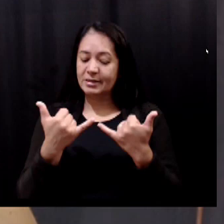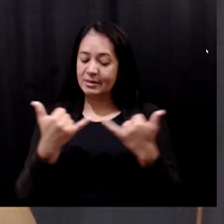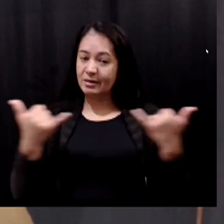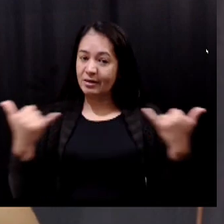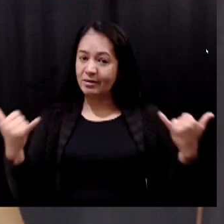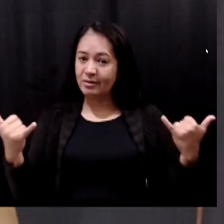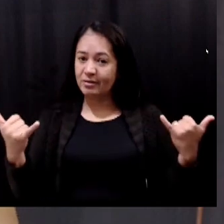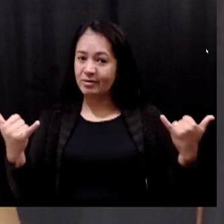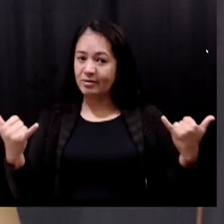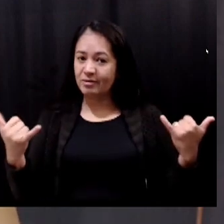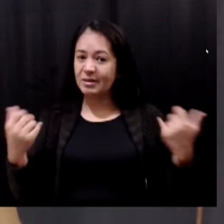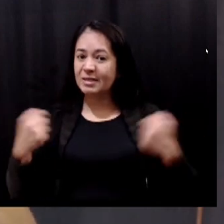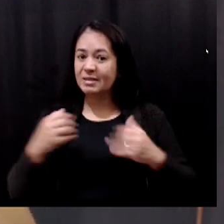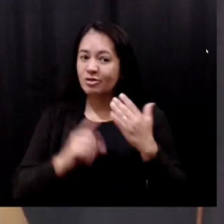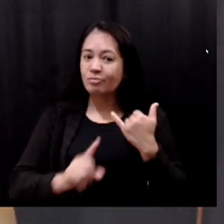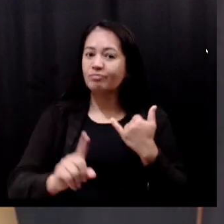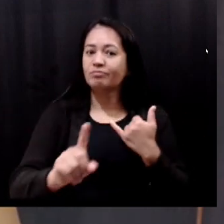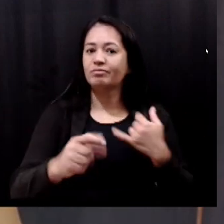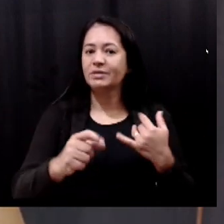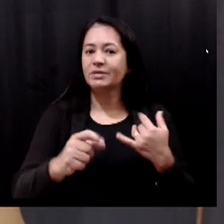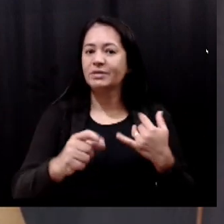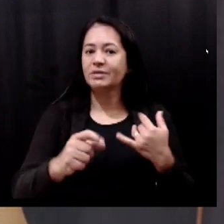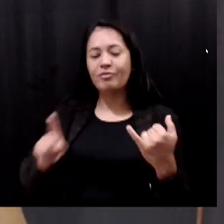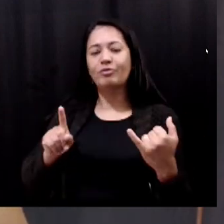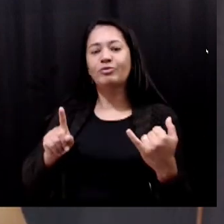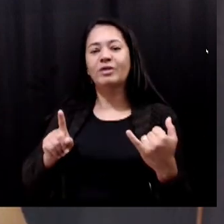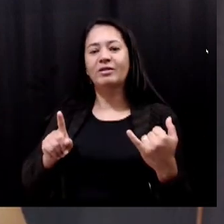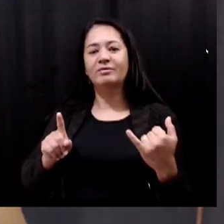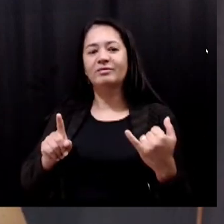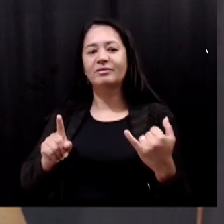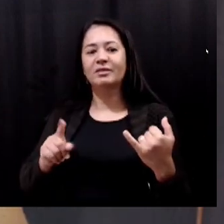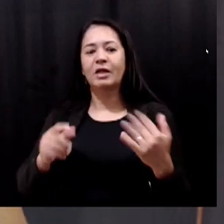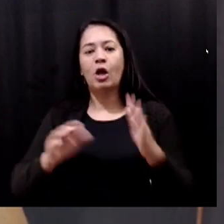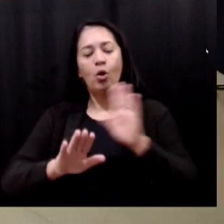voltar. Mas se a gente não ultrapassou, é bom a gente ficar ali.